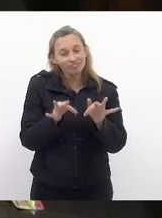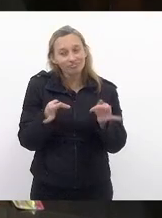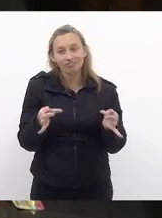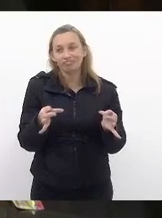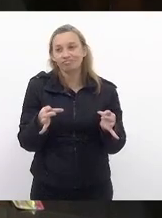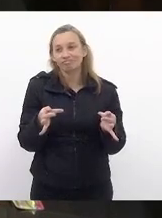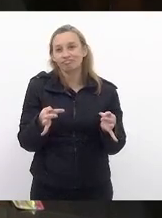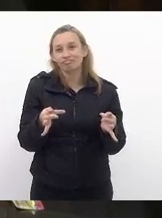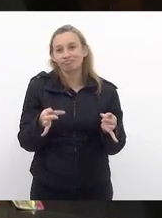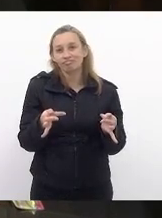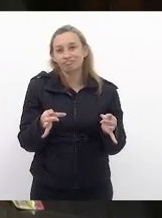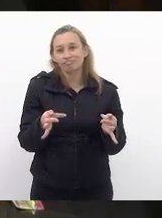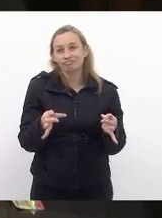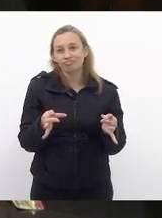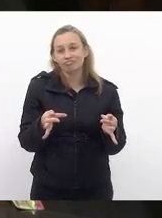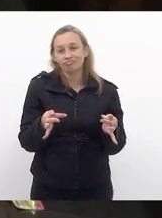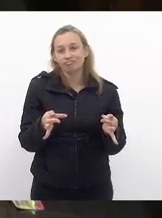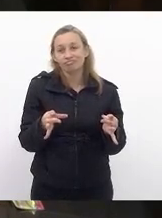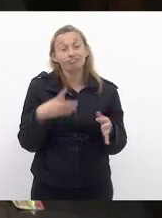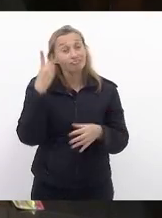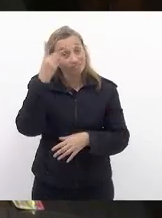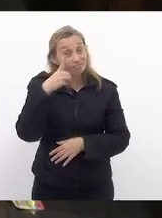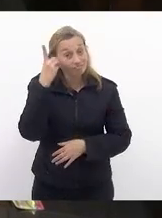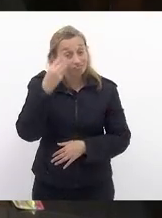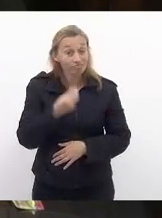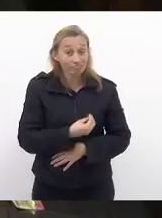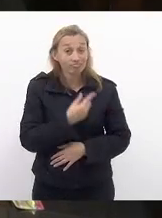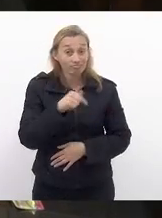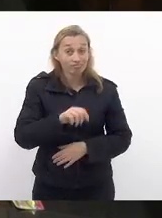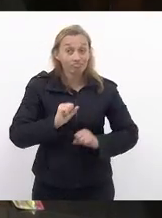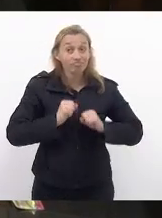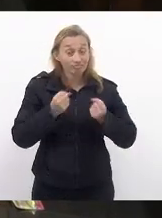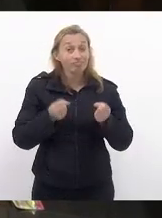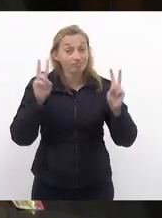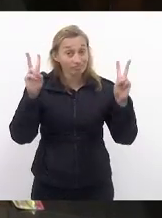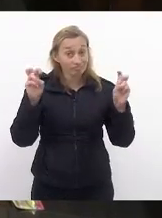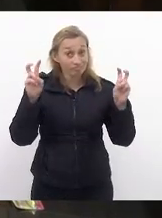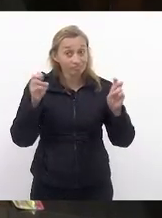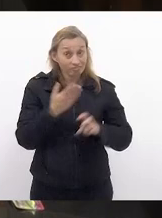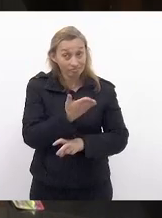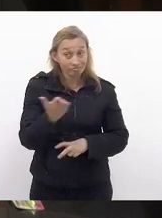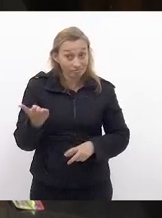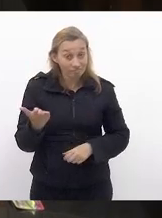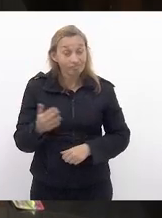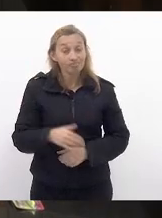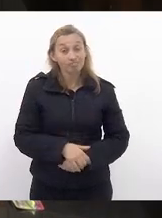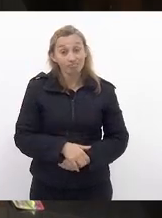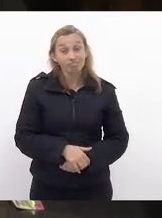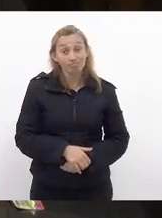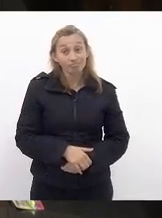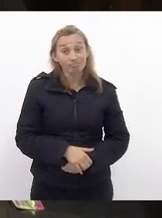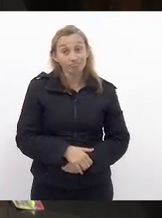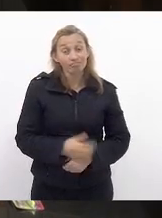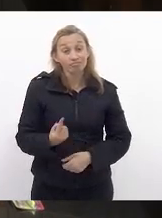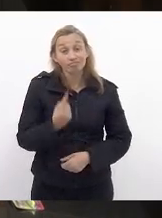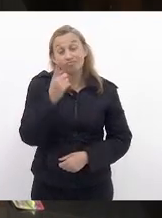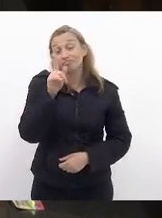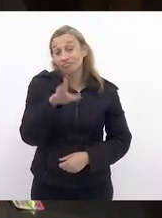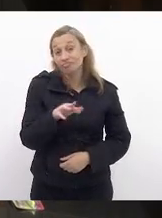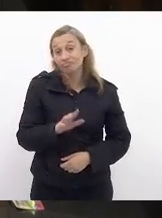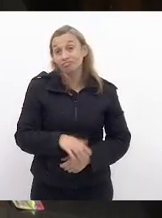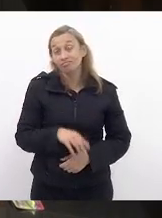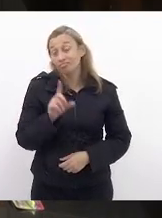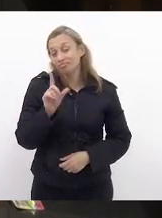simples um dos deputados que estão aqui defendendo a matéria de junto de vocês a única diferença